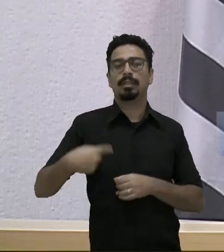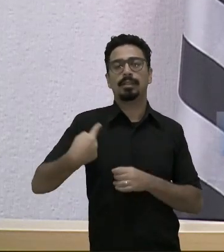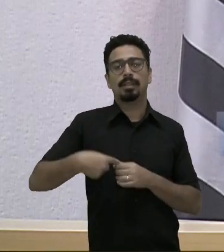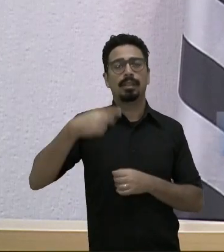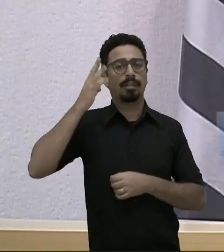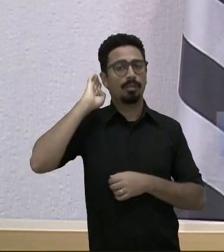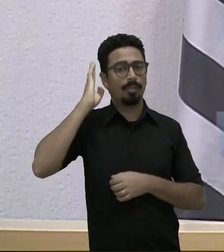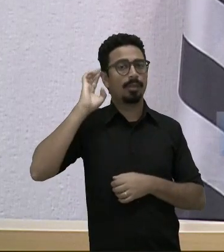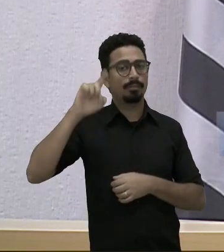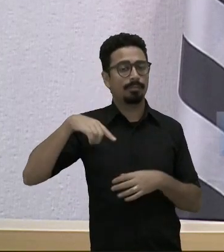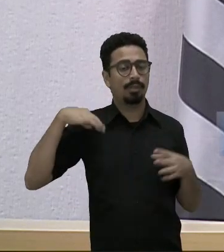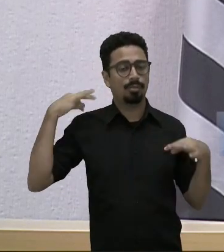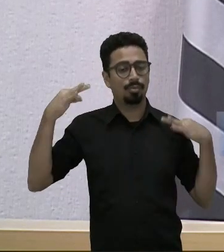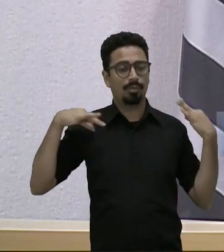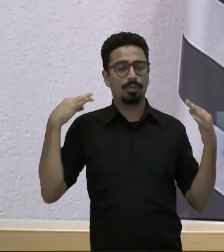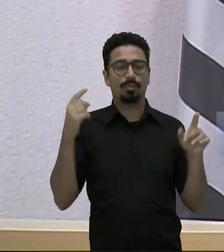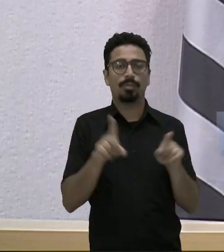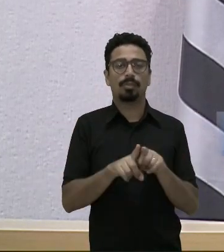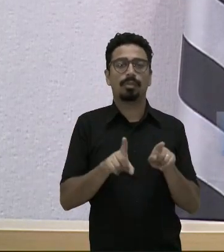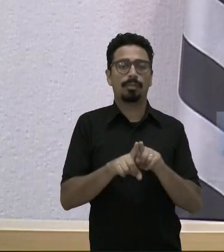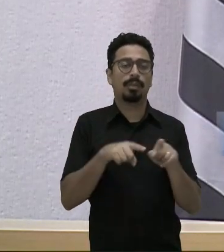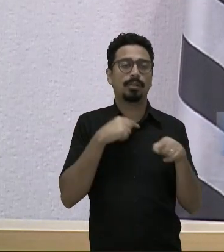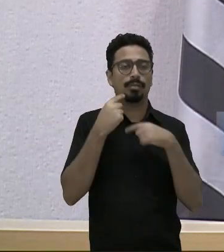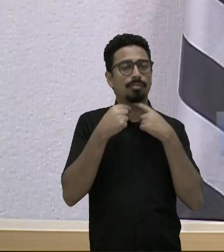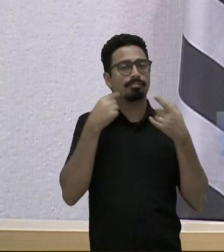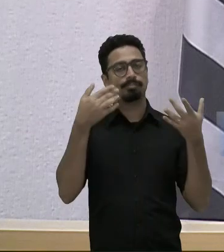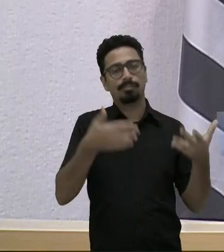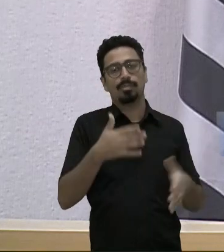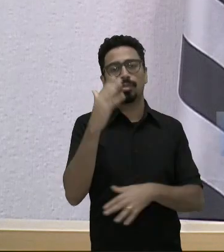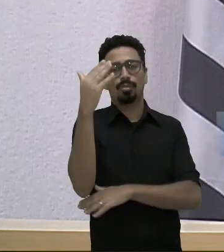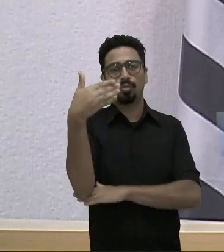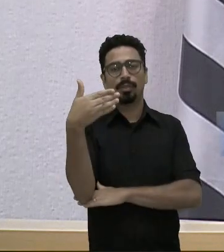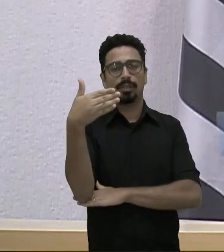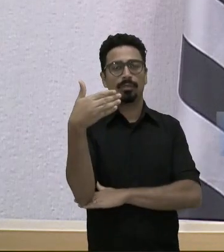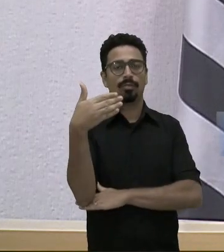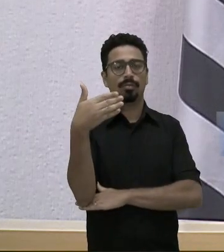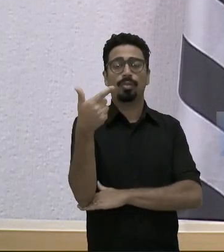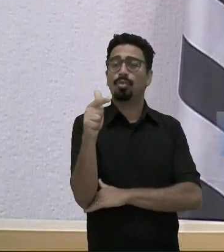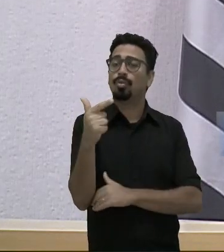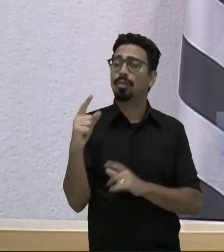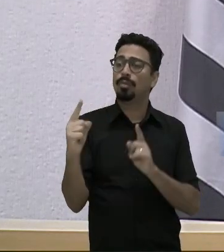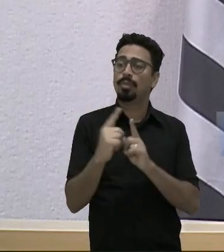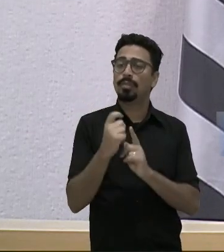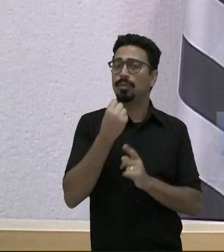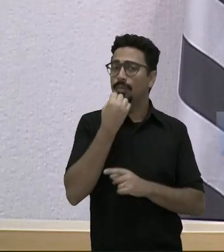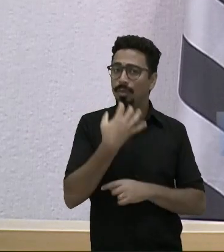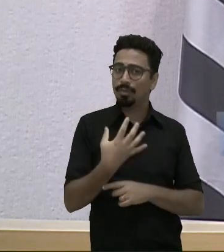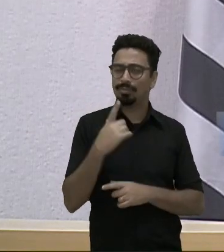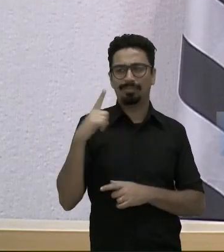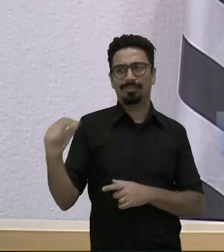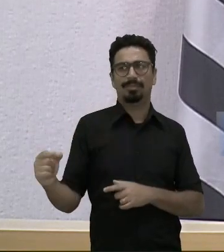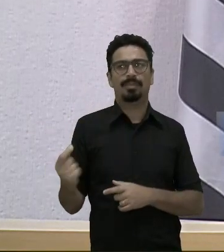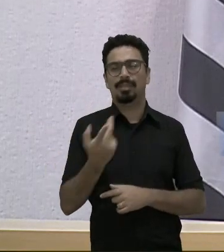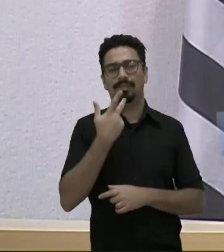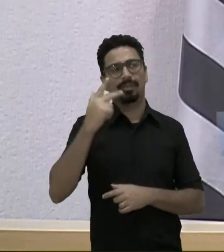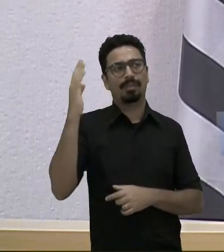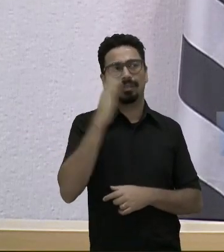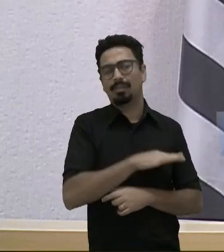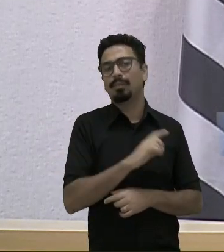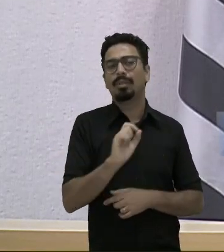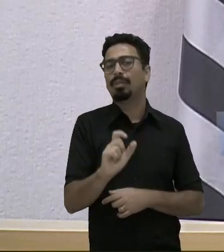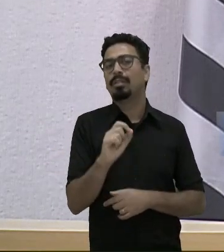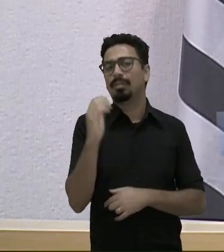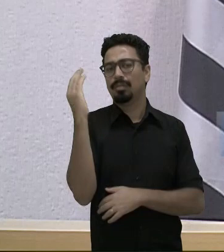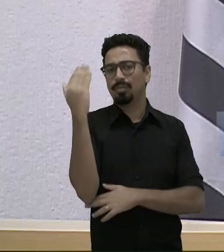turismo. Não tem como você chegar num hotel e você não ser bem atendido, você vai sair falando mal de quem?